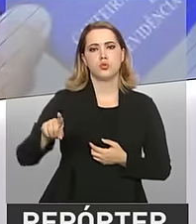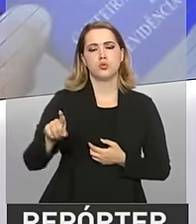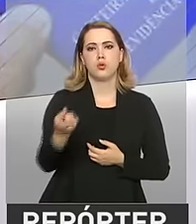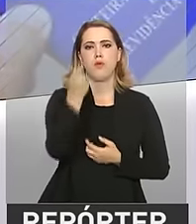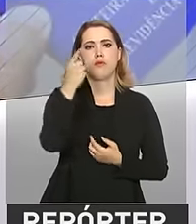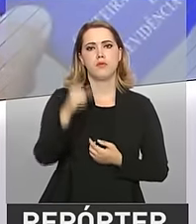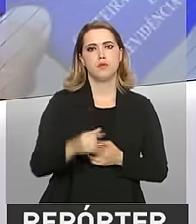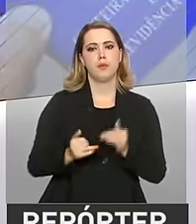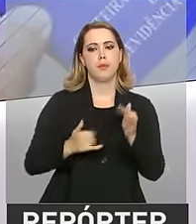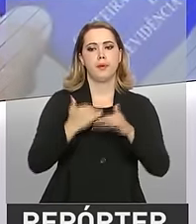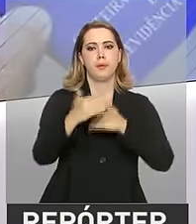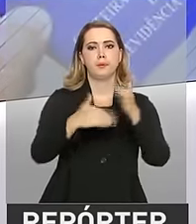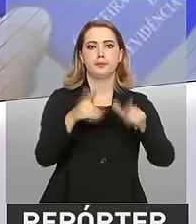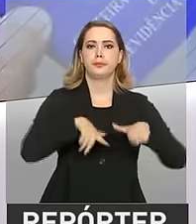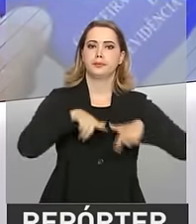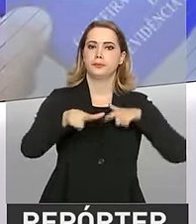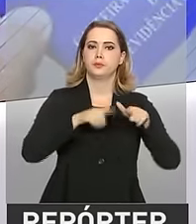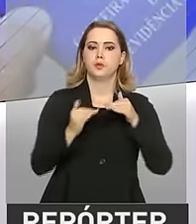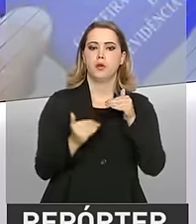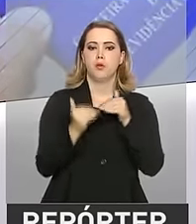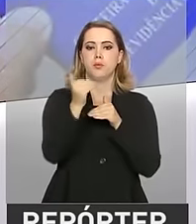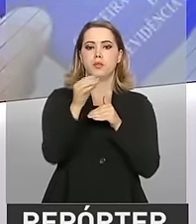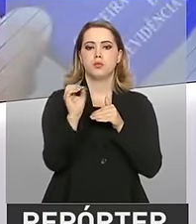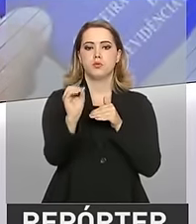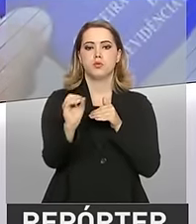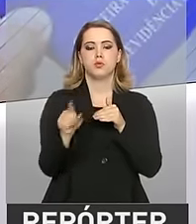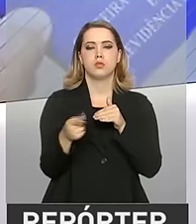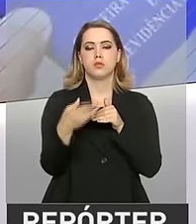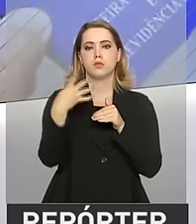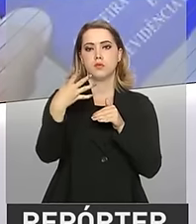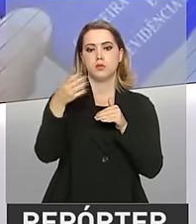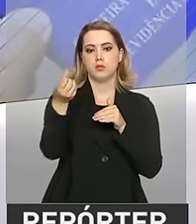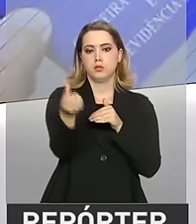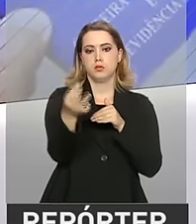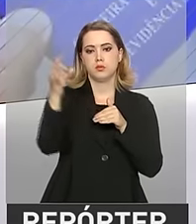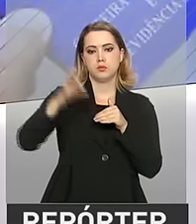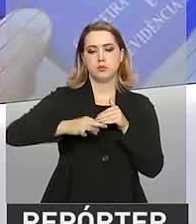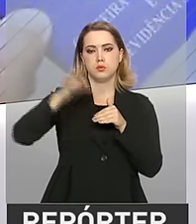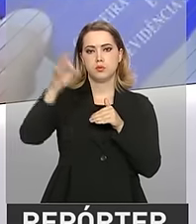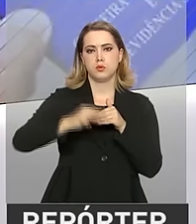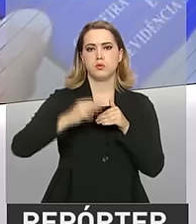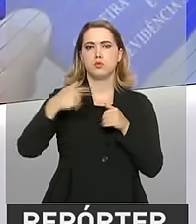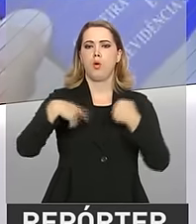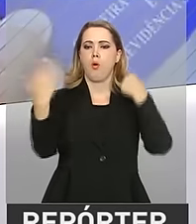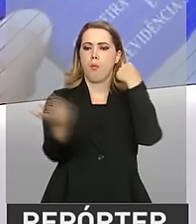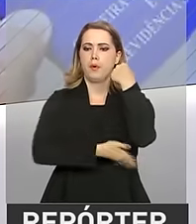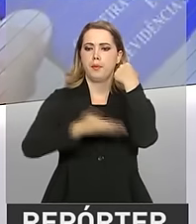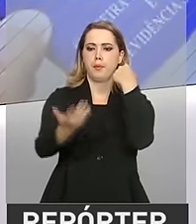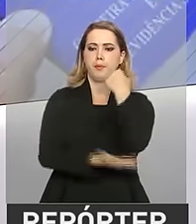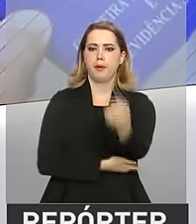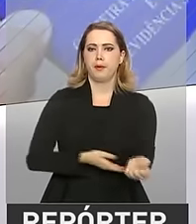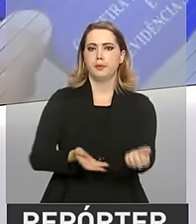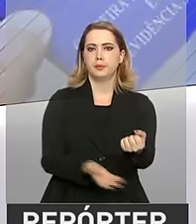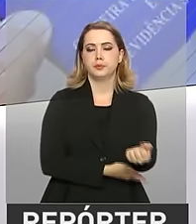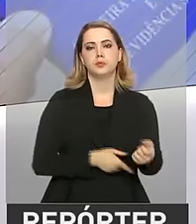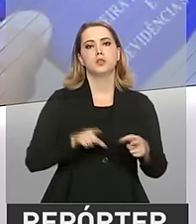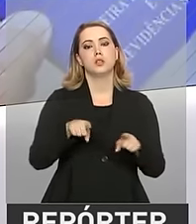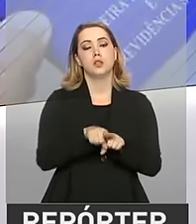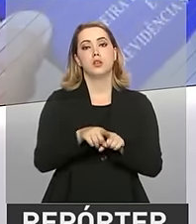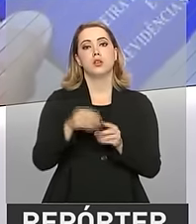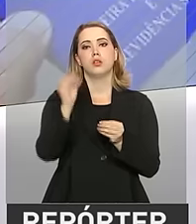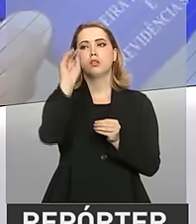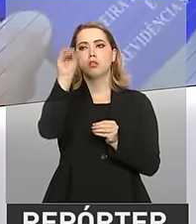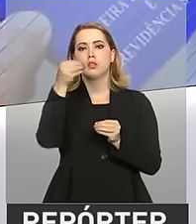trabalho aumento de 0,46 por. são empregos principalmente no setor de cana de açúcar e no cultivo de uva no sul